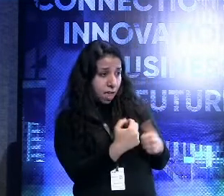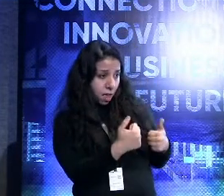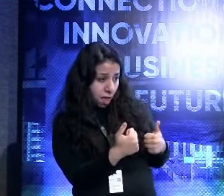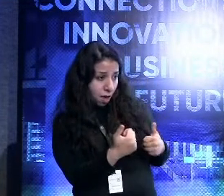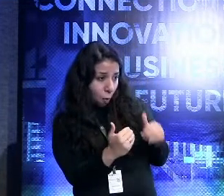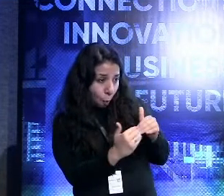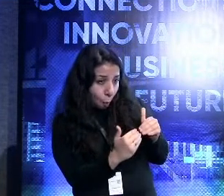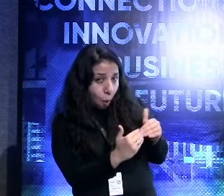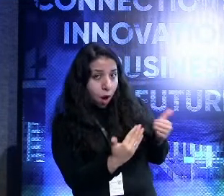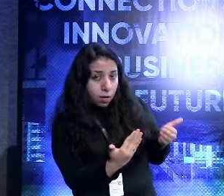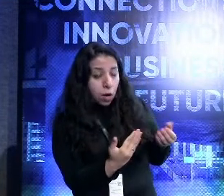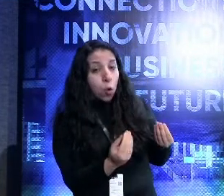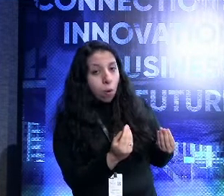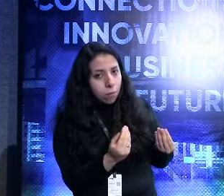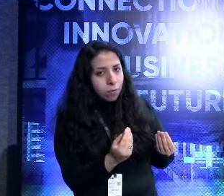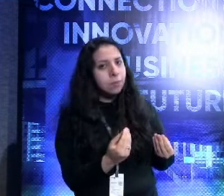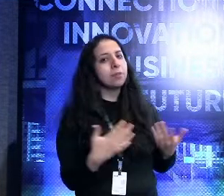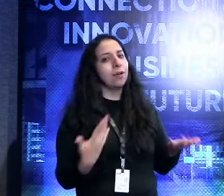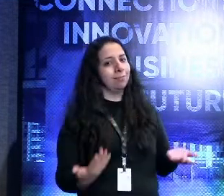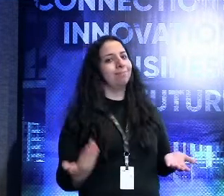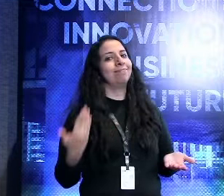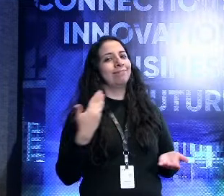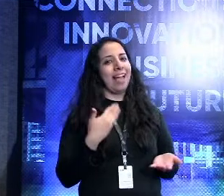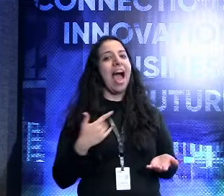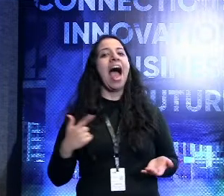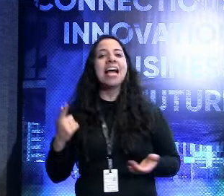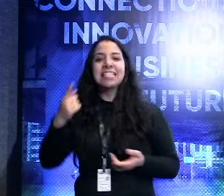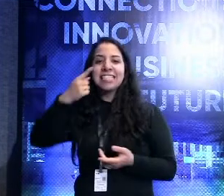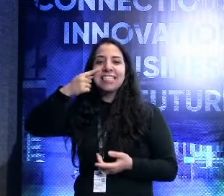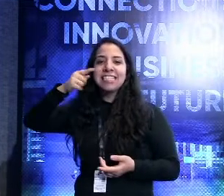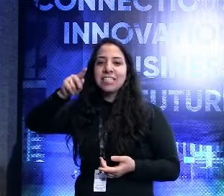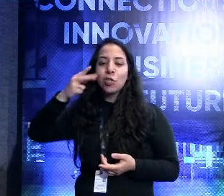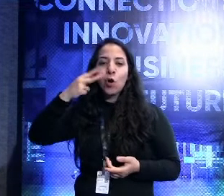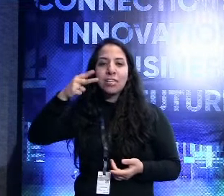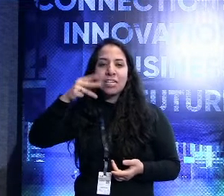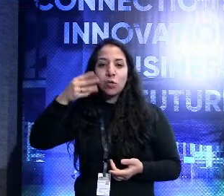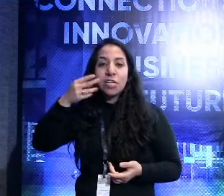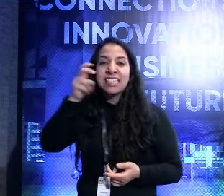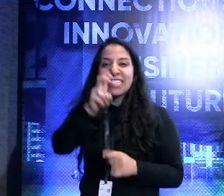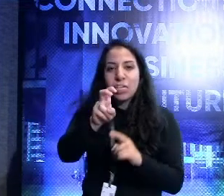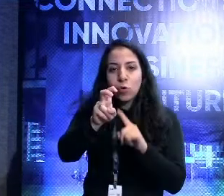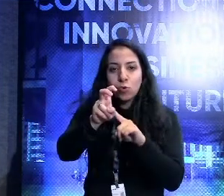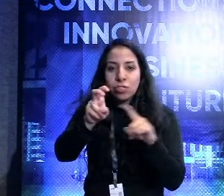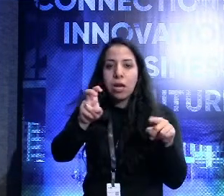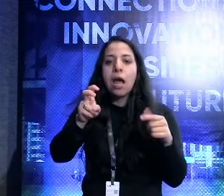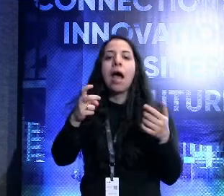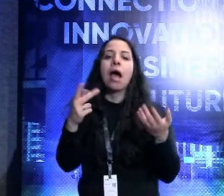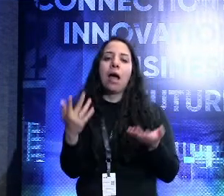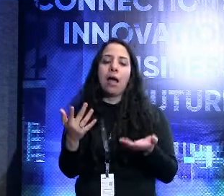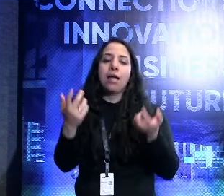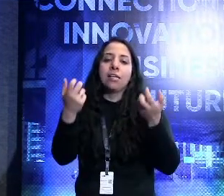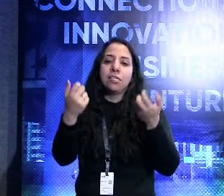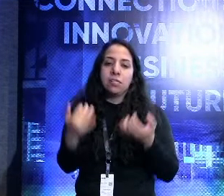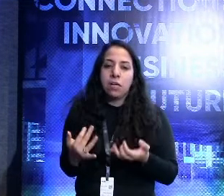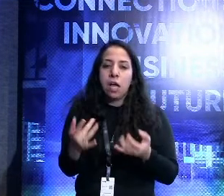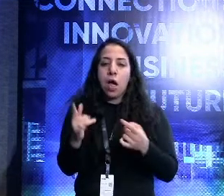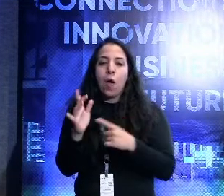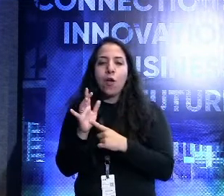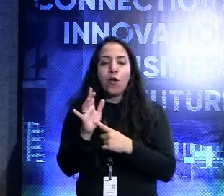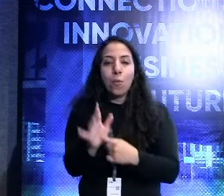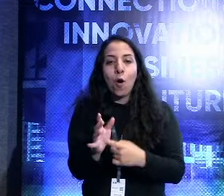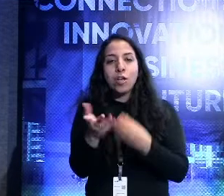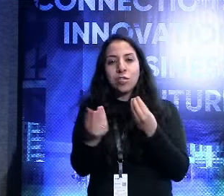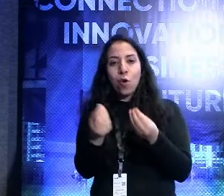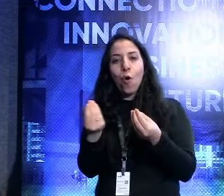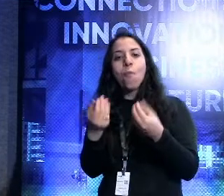através dessa sprint de 5 dias, a gente consegue, já no segundo dia, trazer, por exemplo, aquele tipo de futuro que a gente quer. A gente